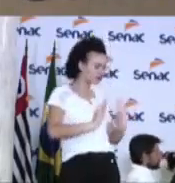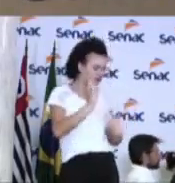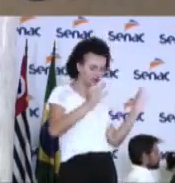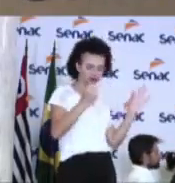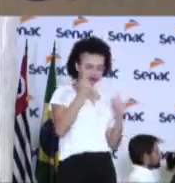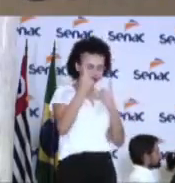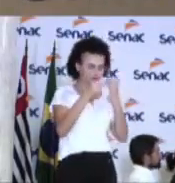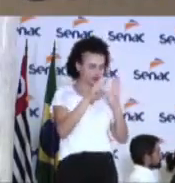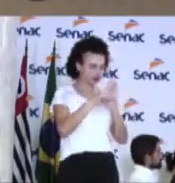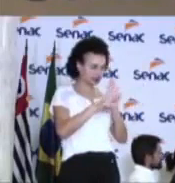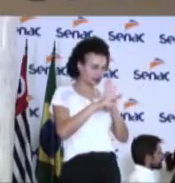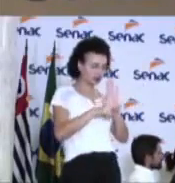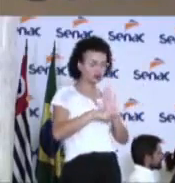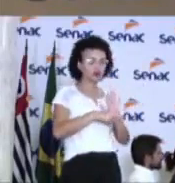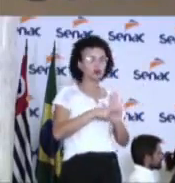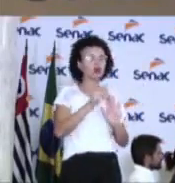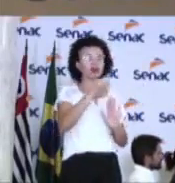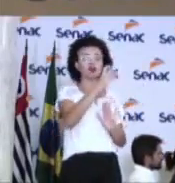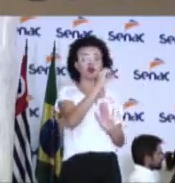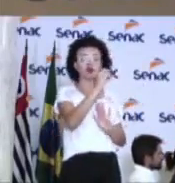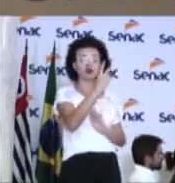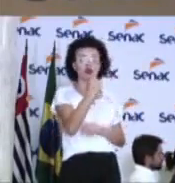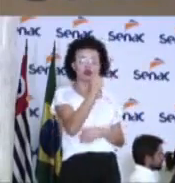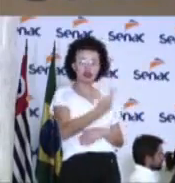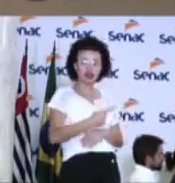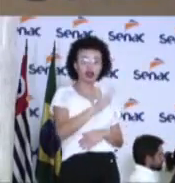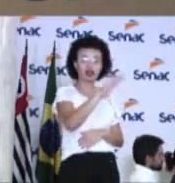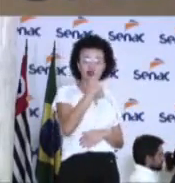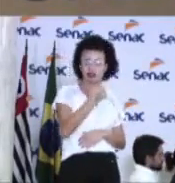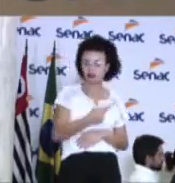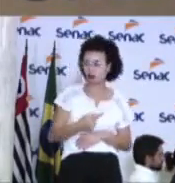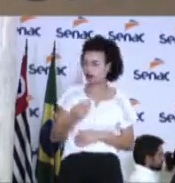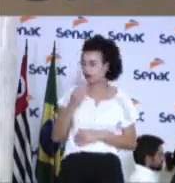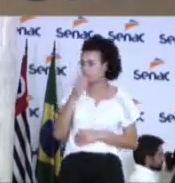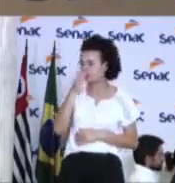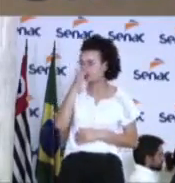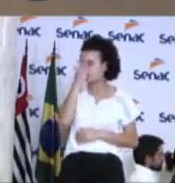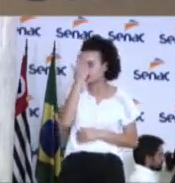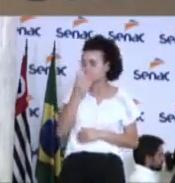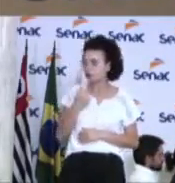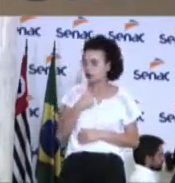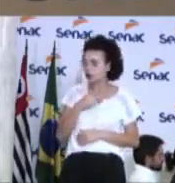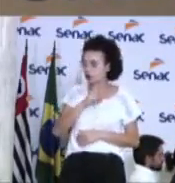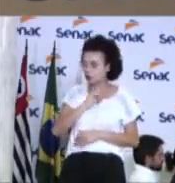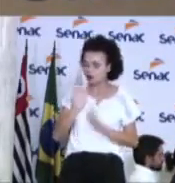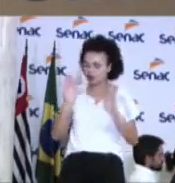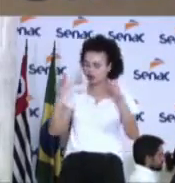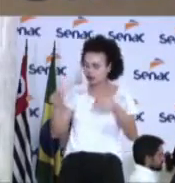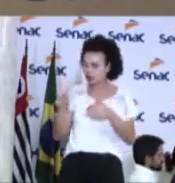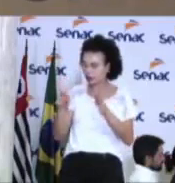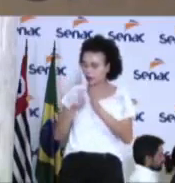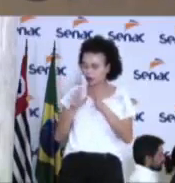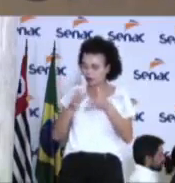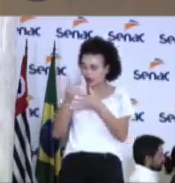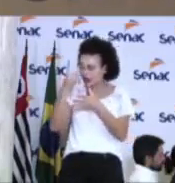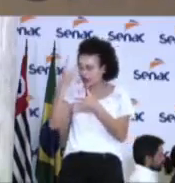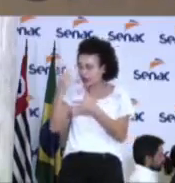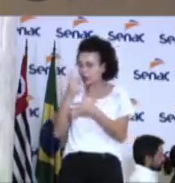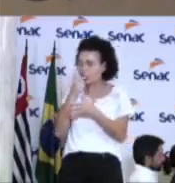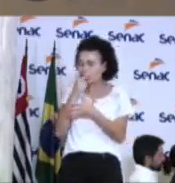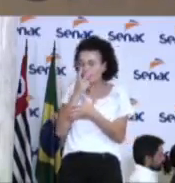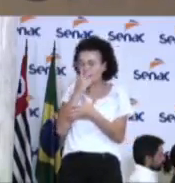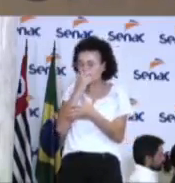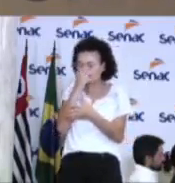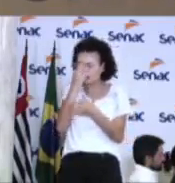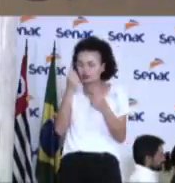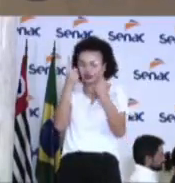que a O2 até veio falar com a gente em relação a isso, que ele falou, meu, estou começando a olhar para vocês como criativos, como geradores de ideia para